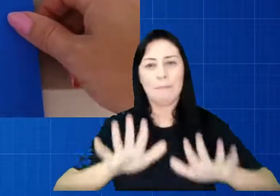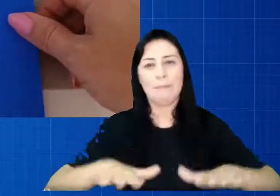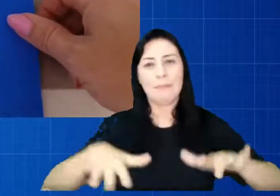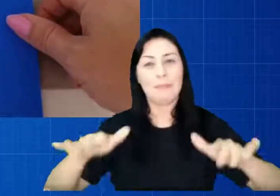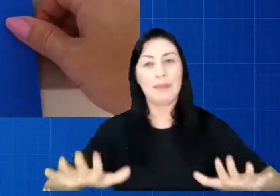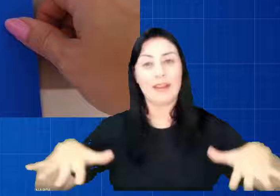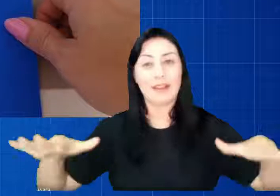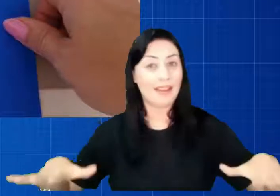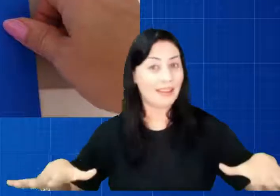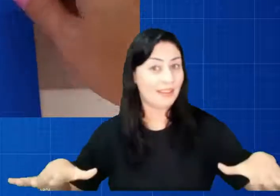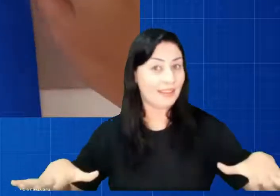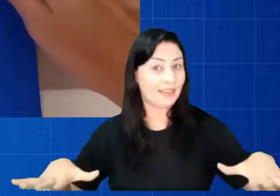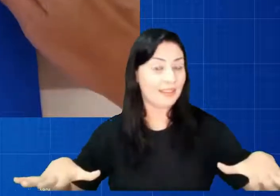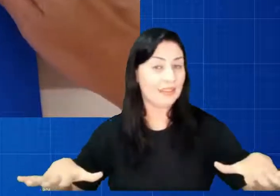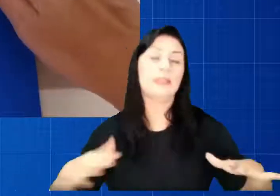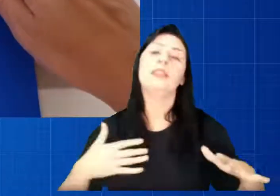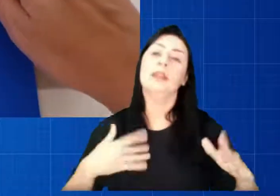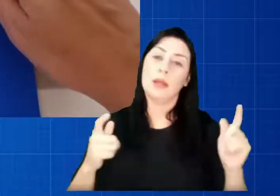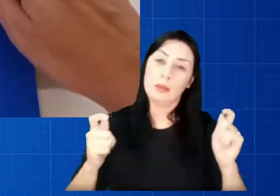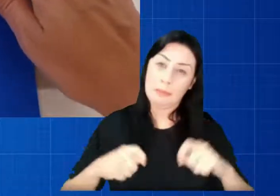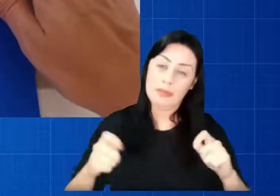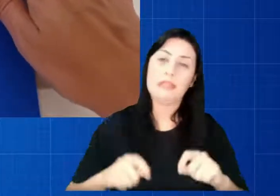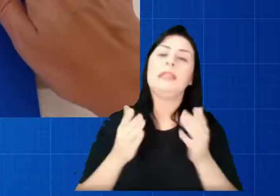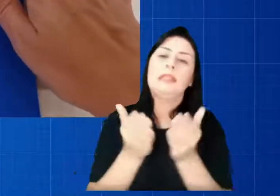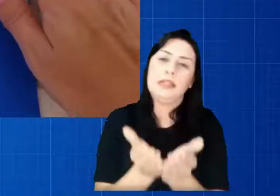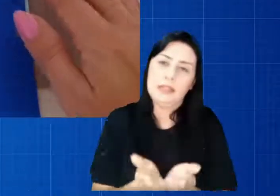que precisa ser navegado.